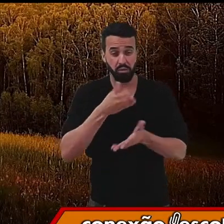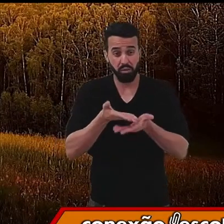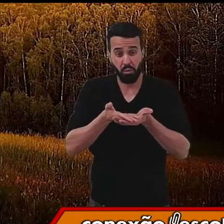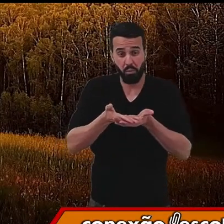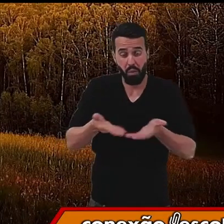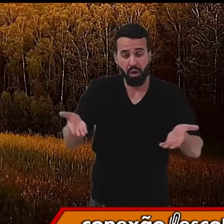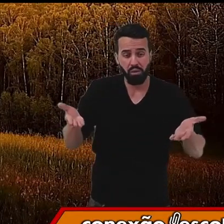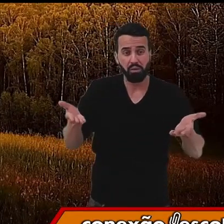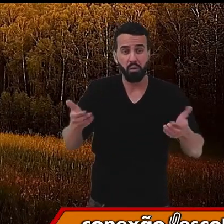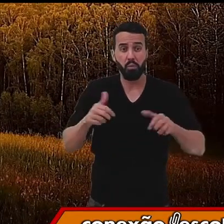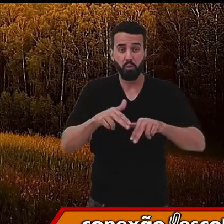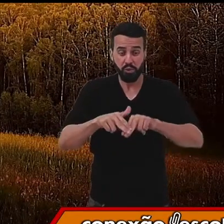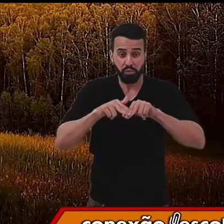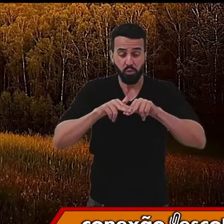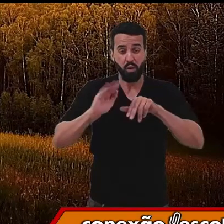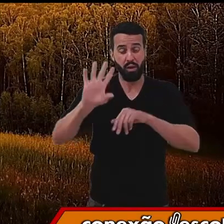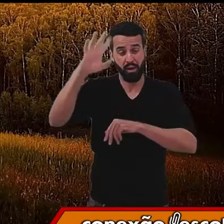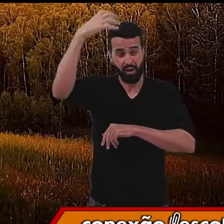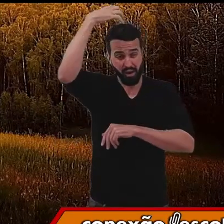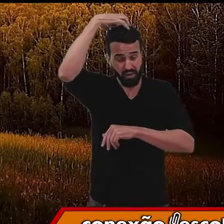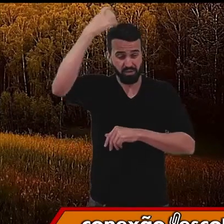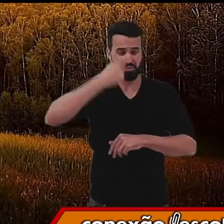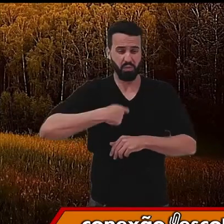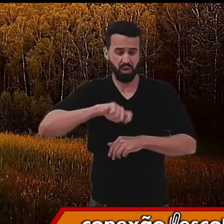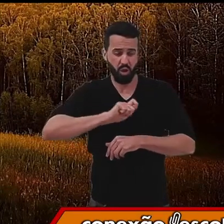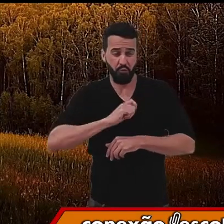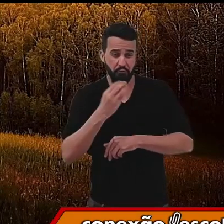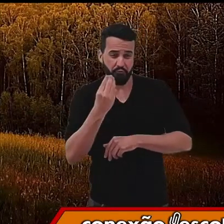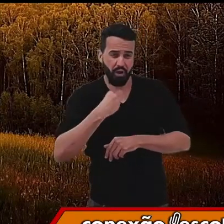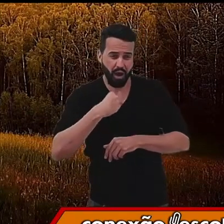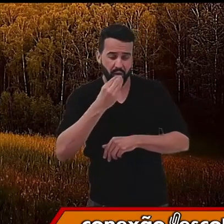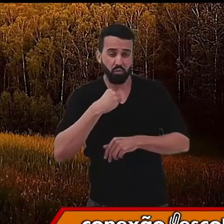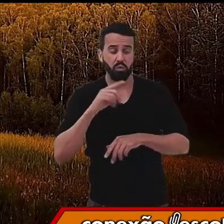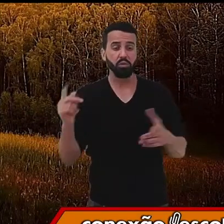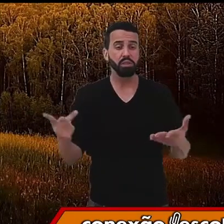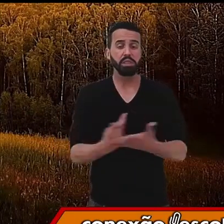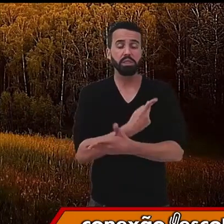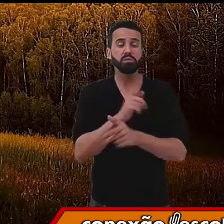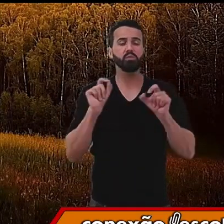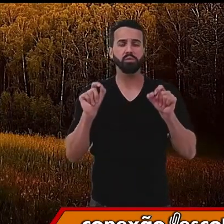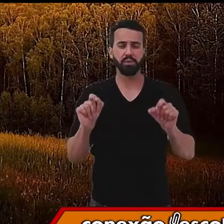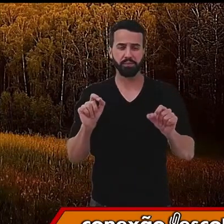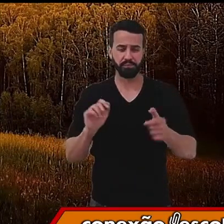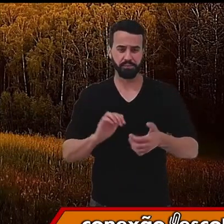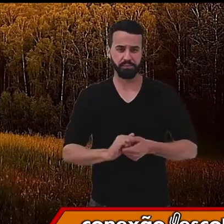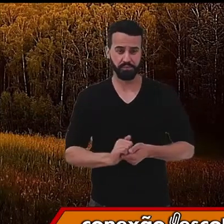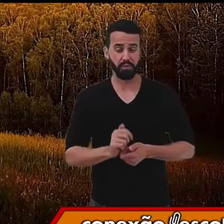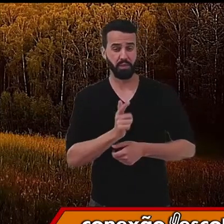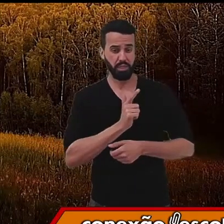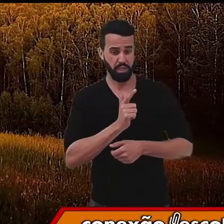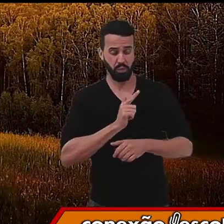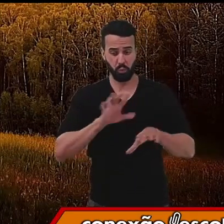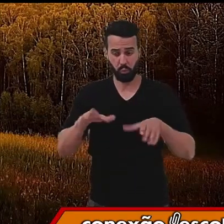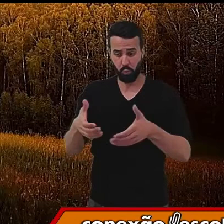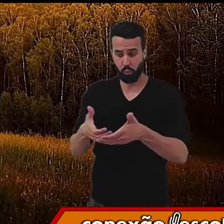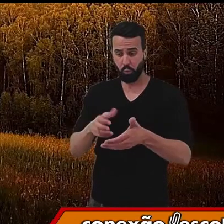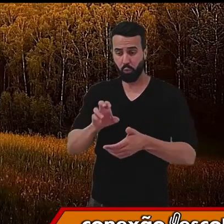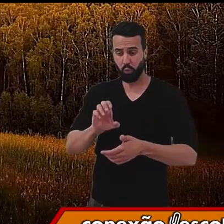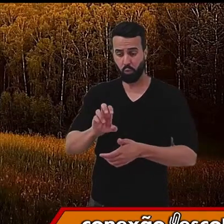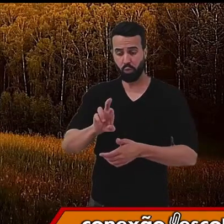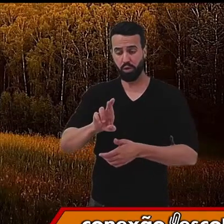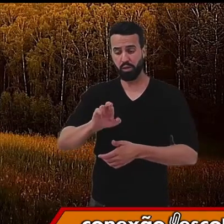Nesse momento, quando o reino espanhol ele se enfraquece, nós temos aqui os crioulos